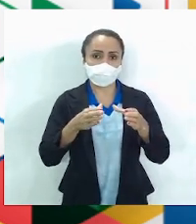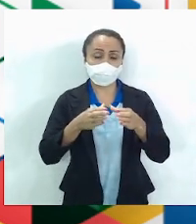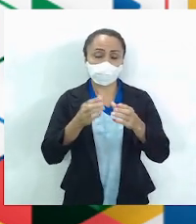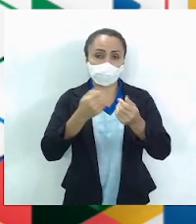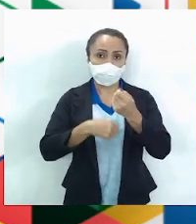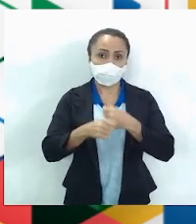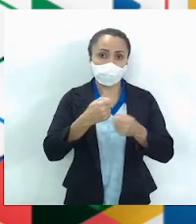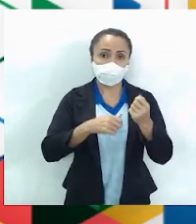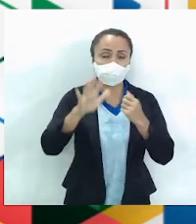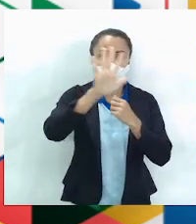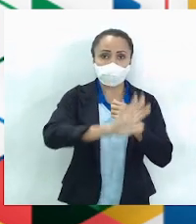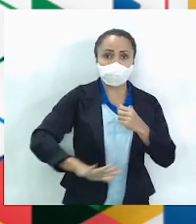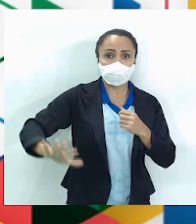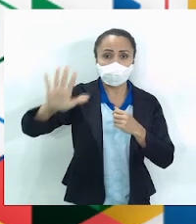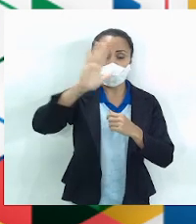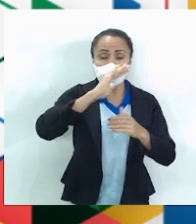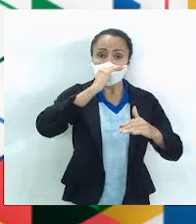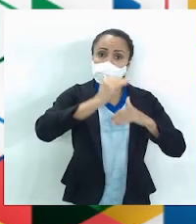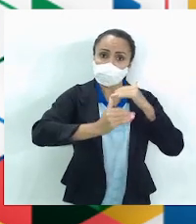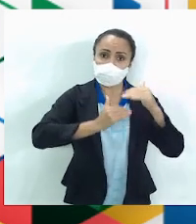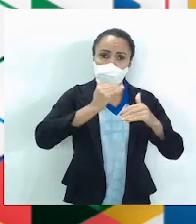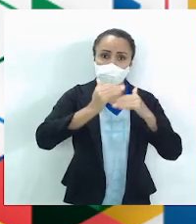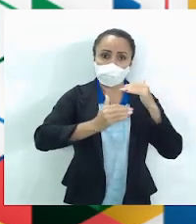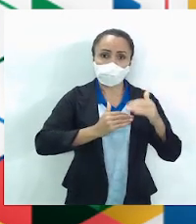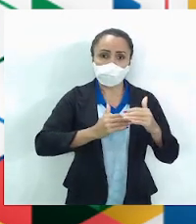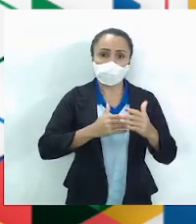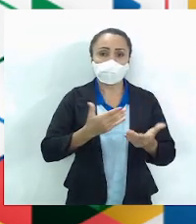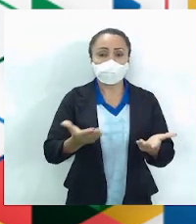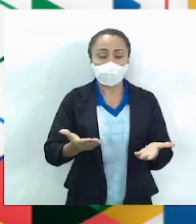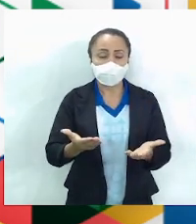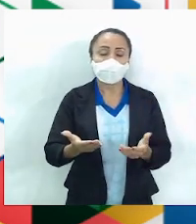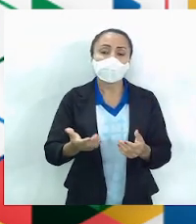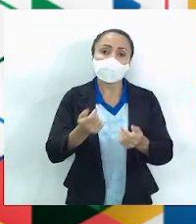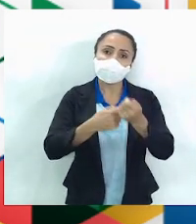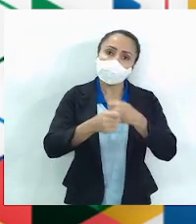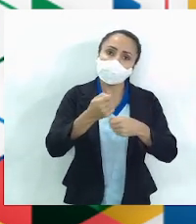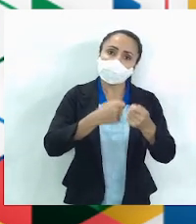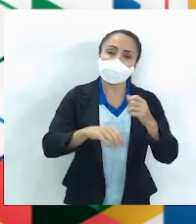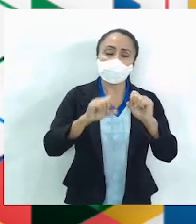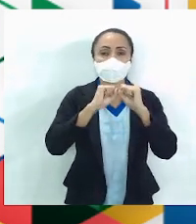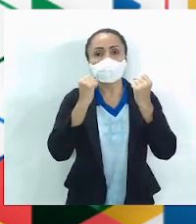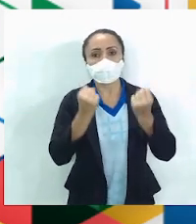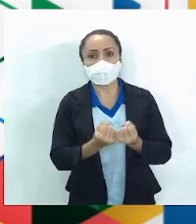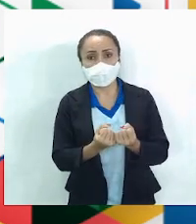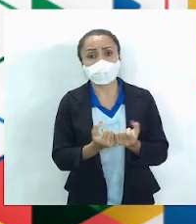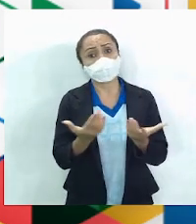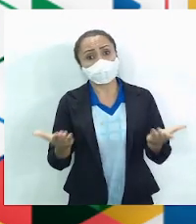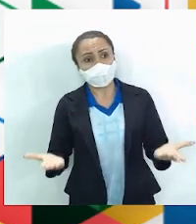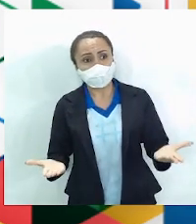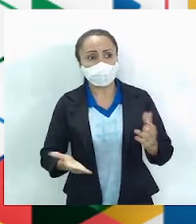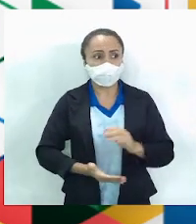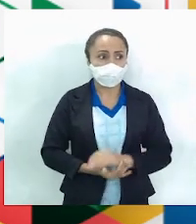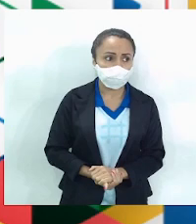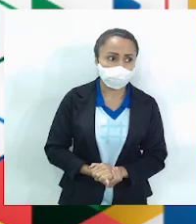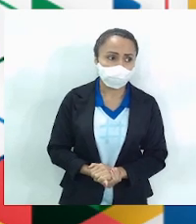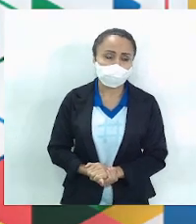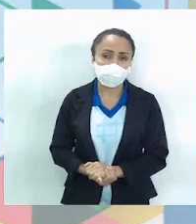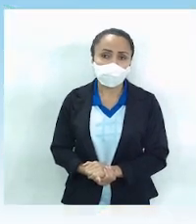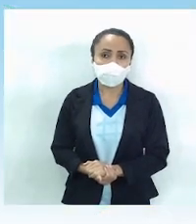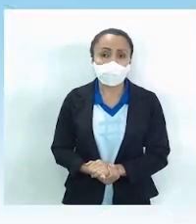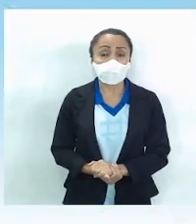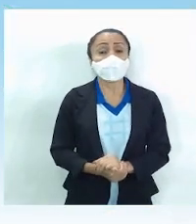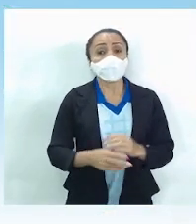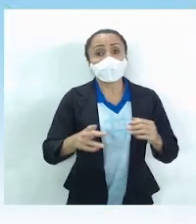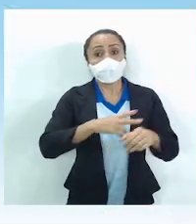nacionais subdesenvolvidas com relativo grau de crescimento econômico e social. Exatamente. Olha,